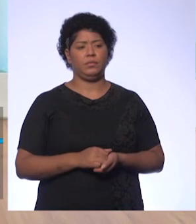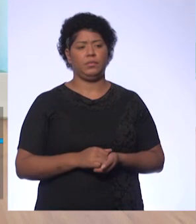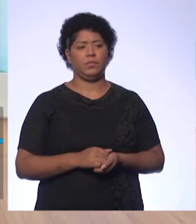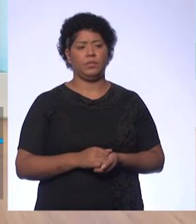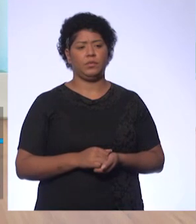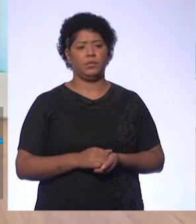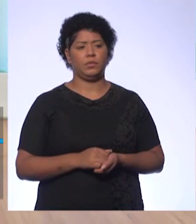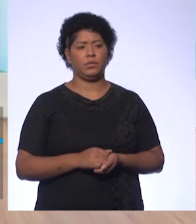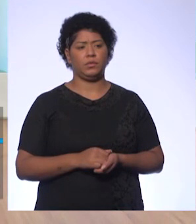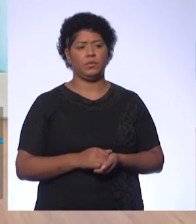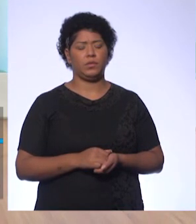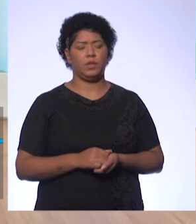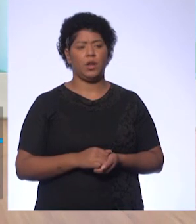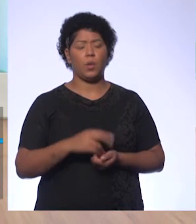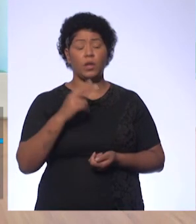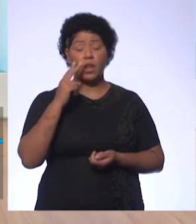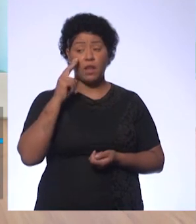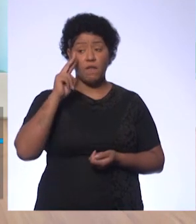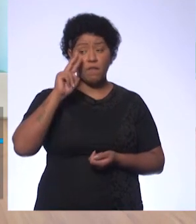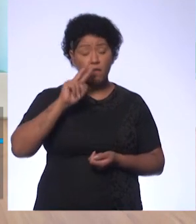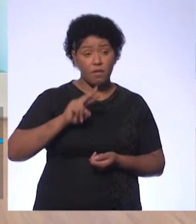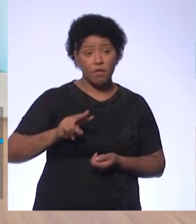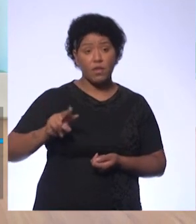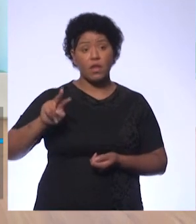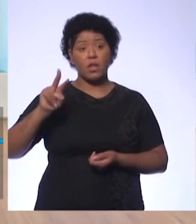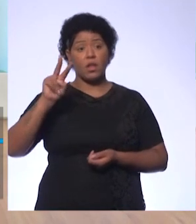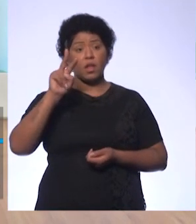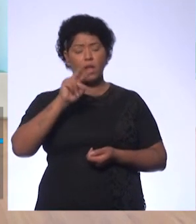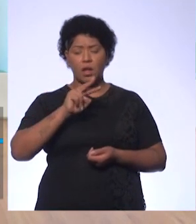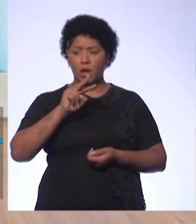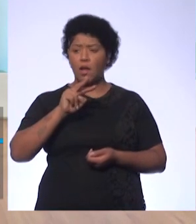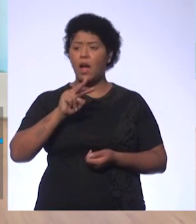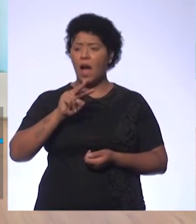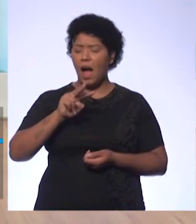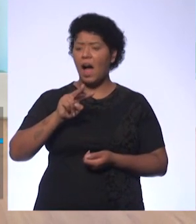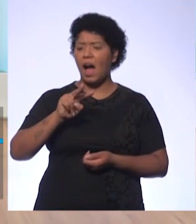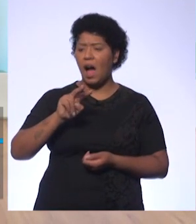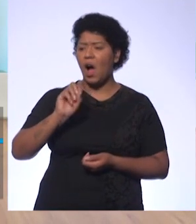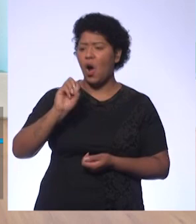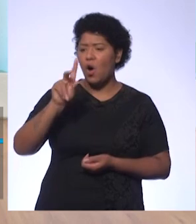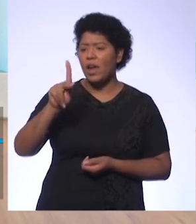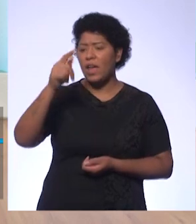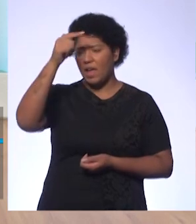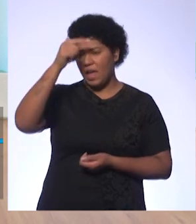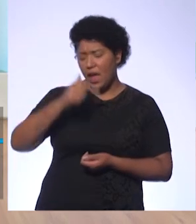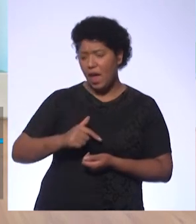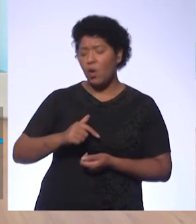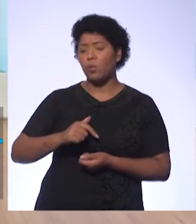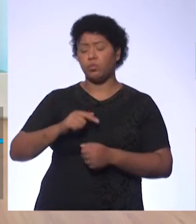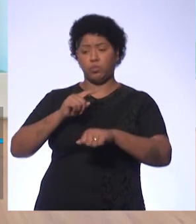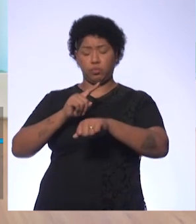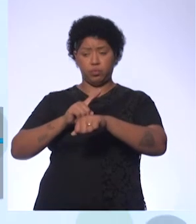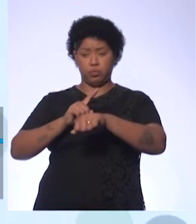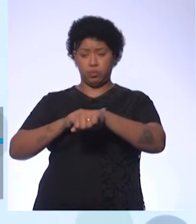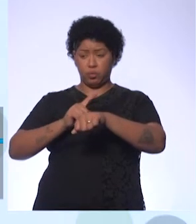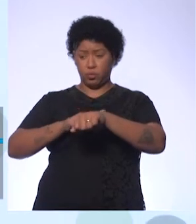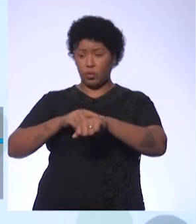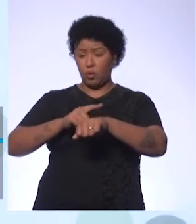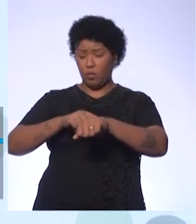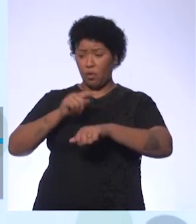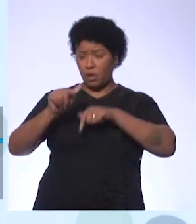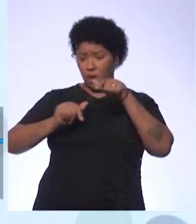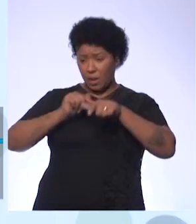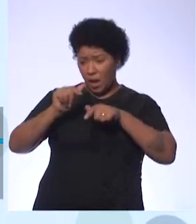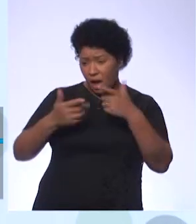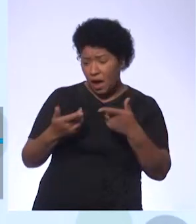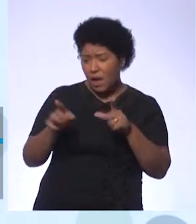ele conhecia todo o processo, ele podia determinar o valor do produto, o tempo que ele ia utilizar da sua vida